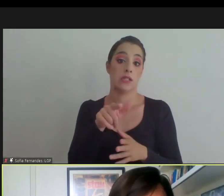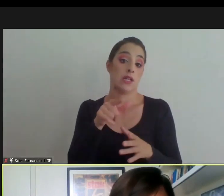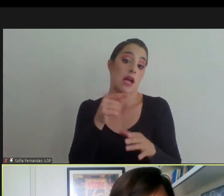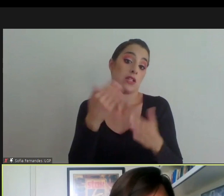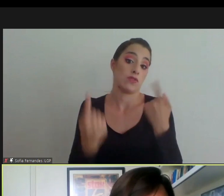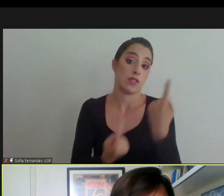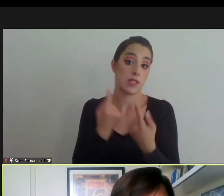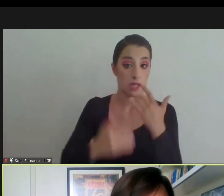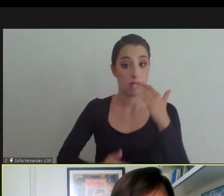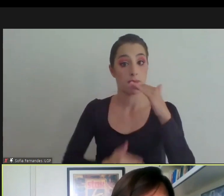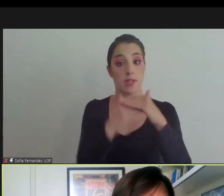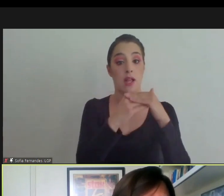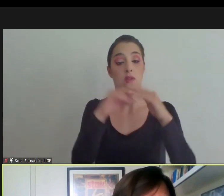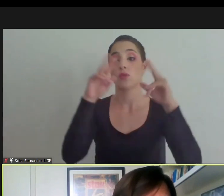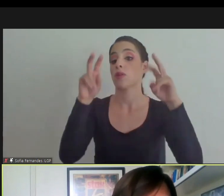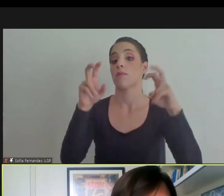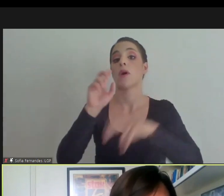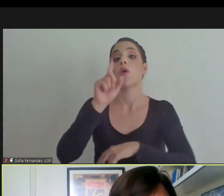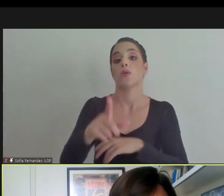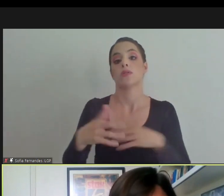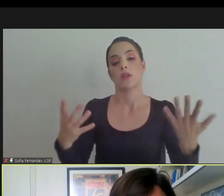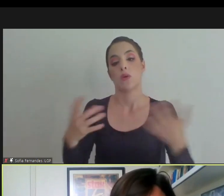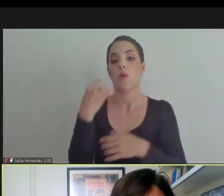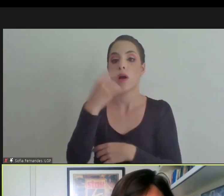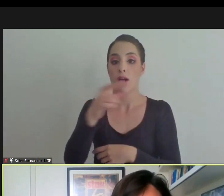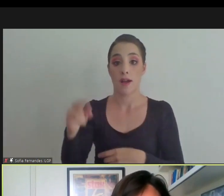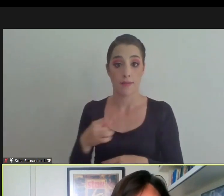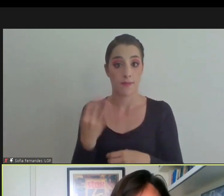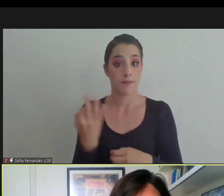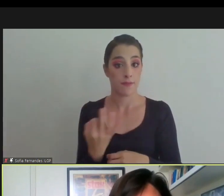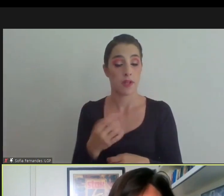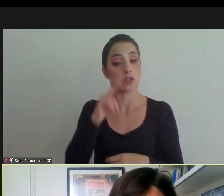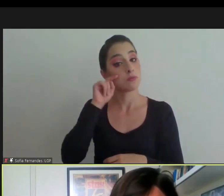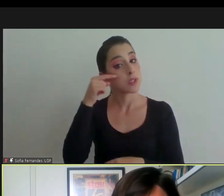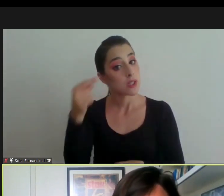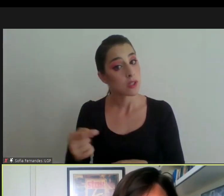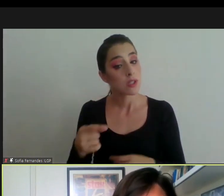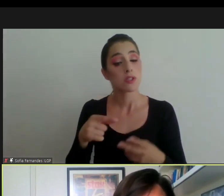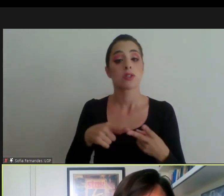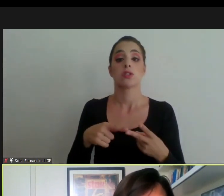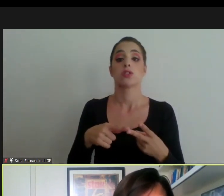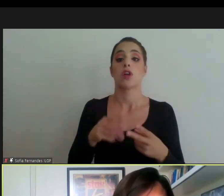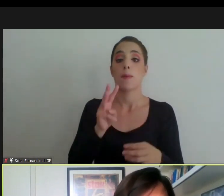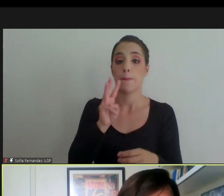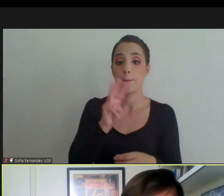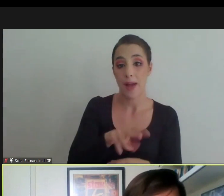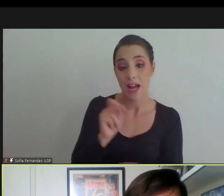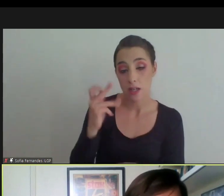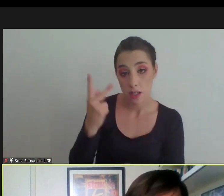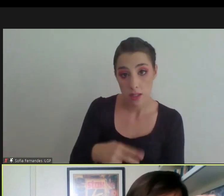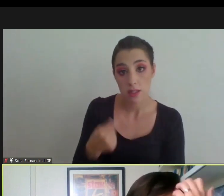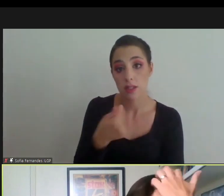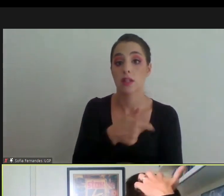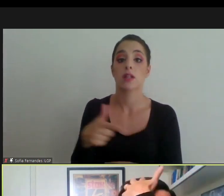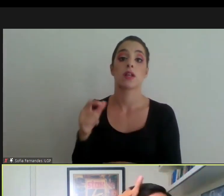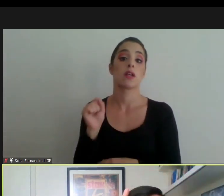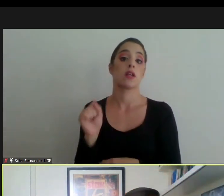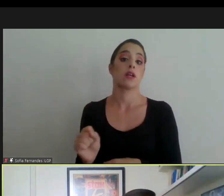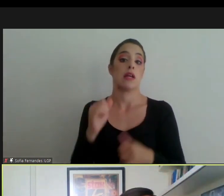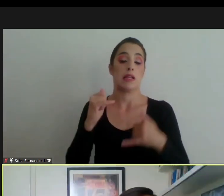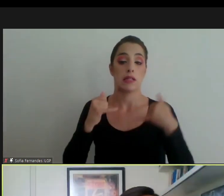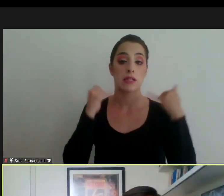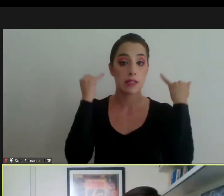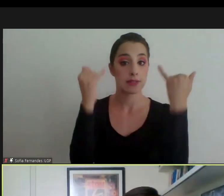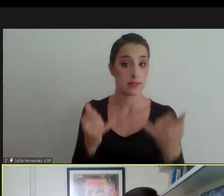limitado em relação ao tema, então existe um momento de escuta de especialistas, de benchmarking, e a partir do levantamento